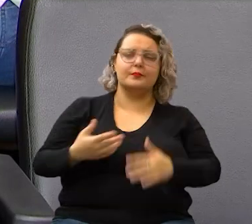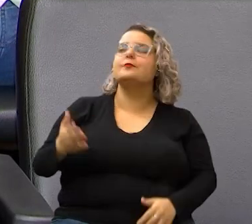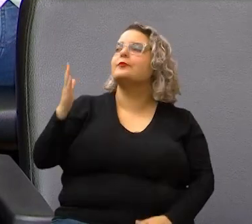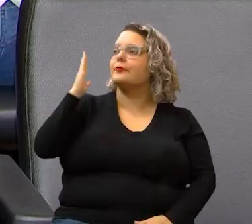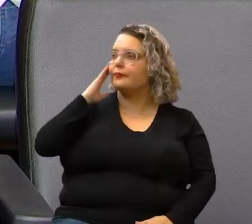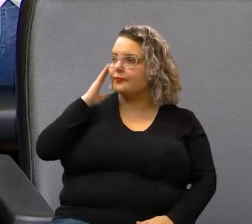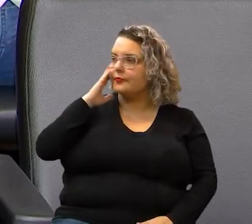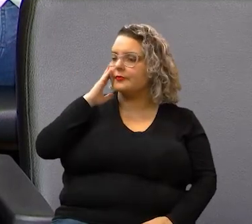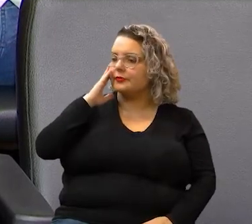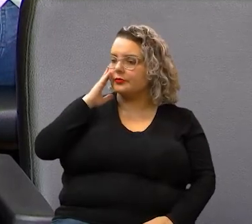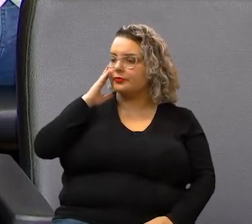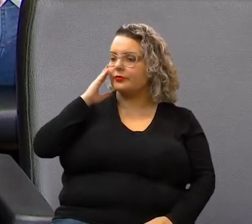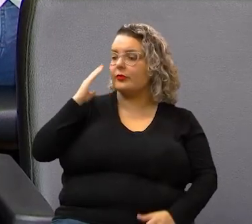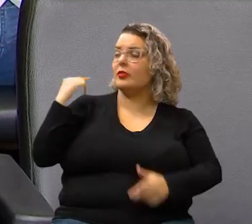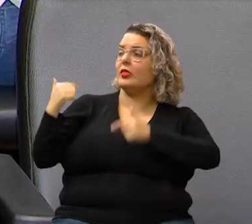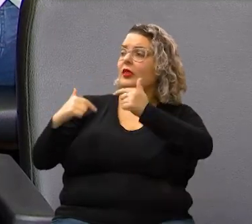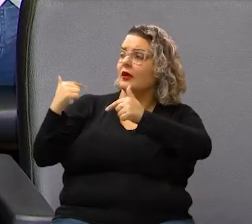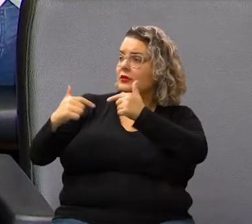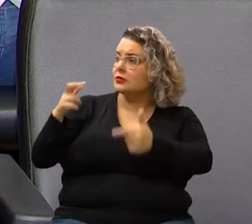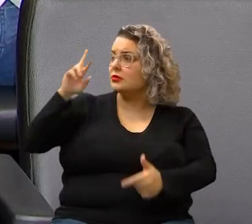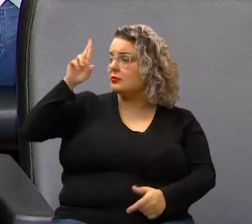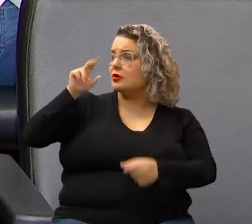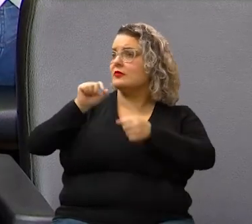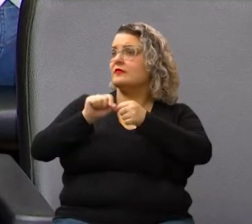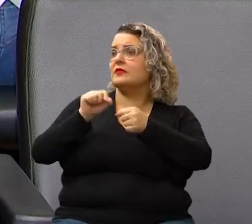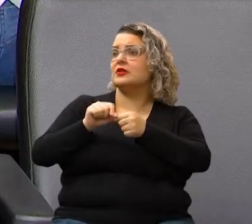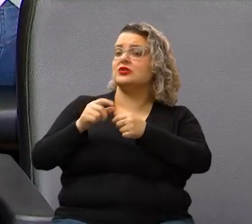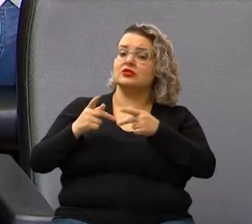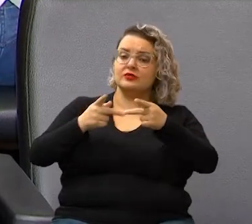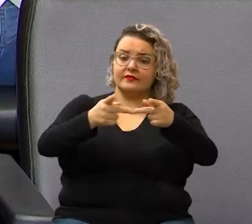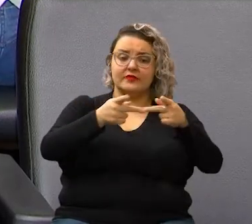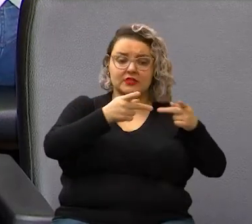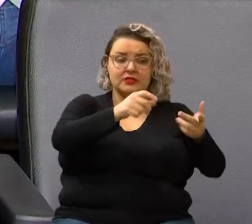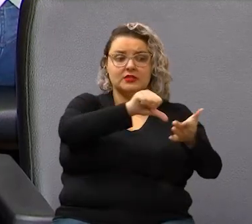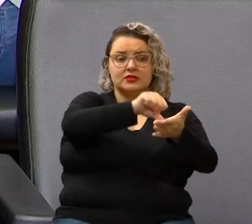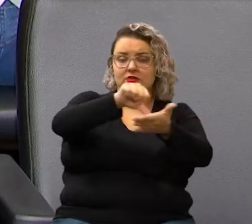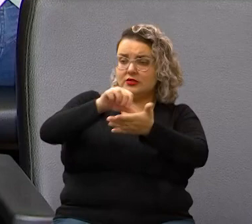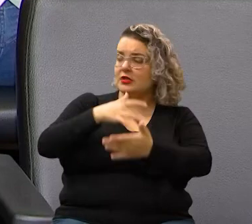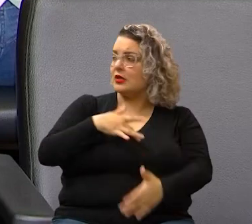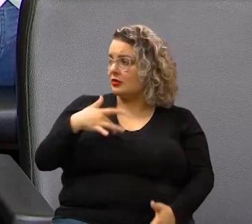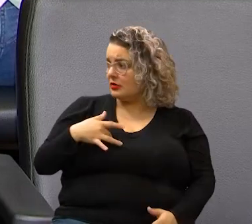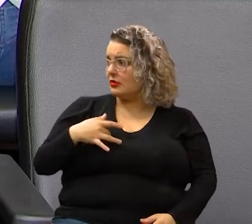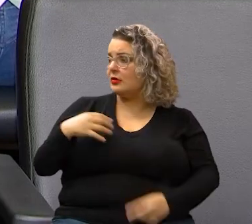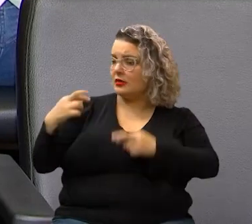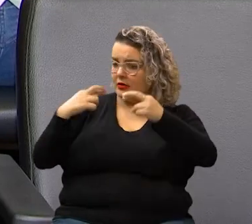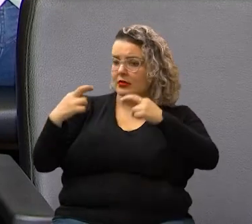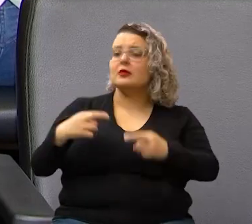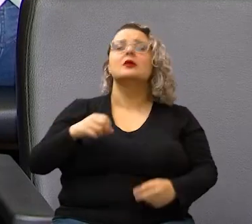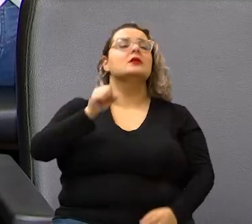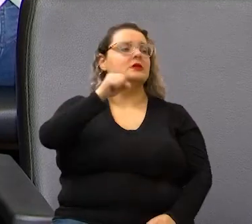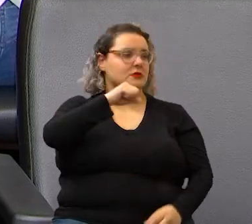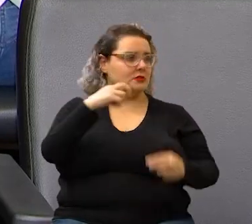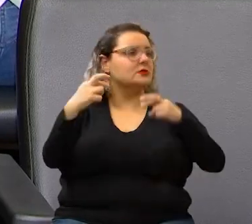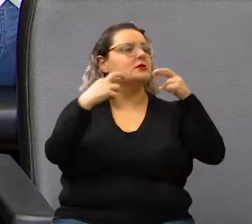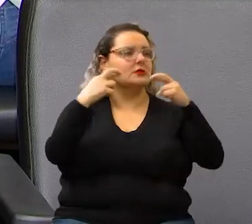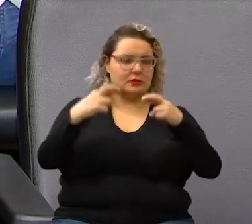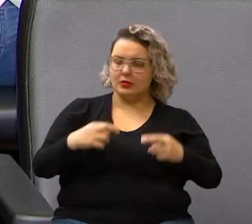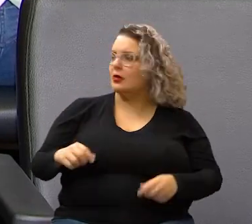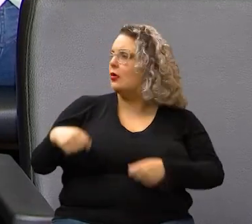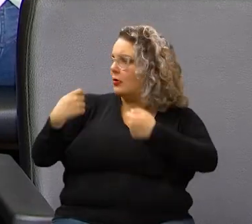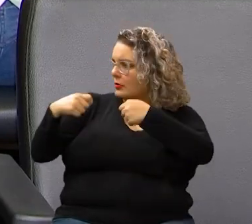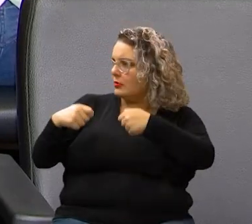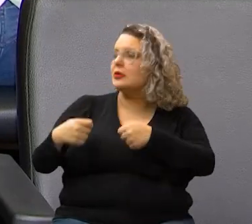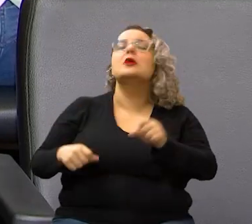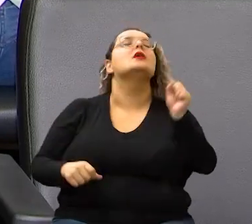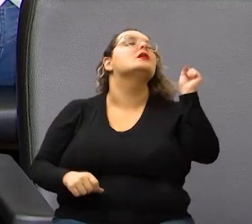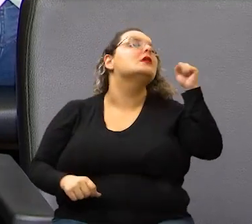aparelhamento. Tá. E esse trabalho que o senhor fez de ir até o centro de saúde foi também para fazer essa fiscalização, fazer essa análise, ver o